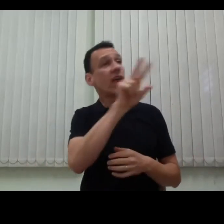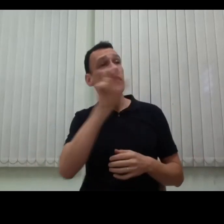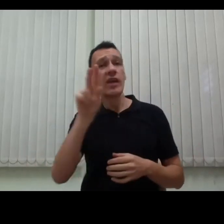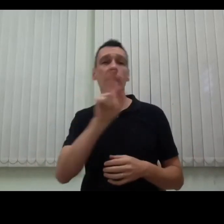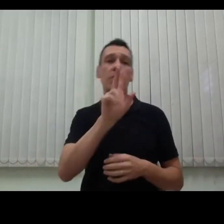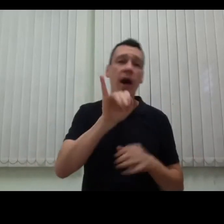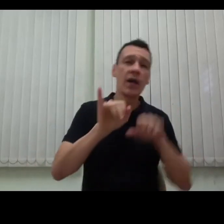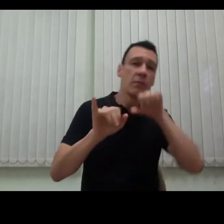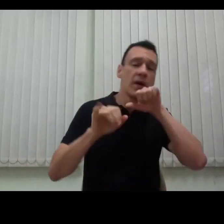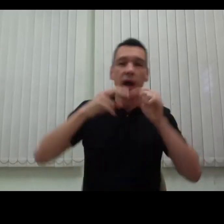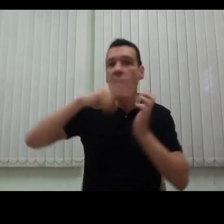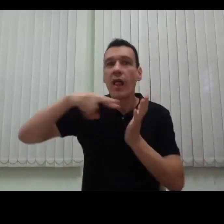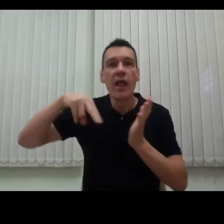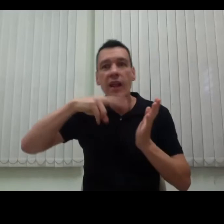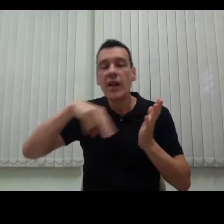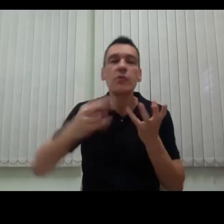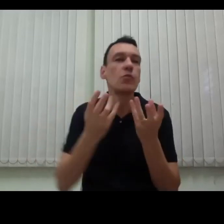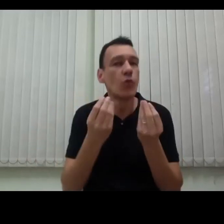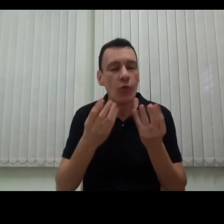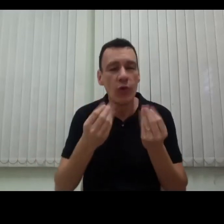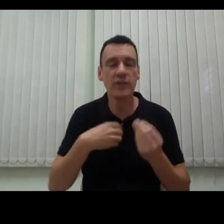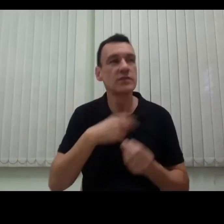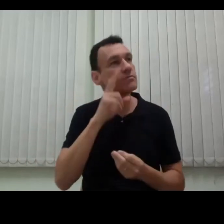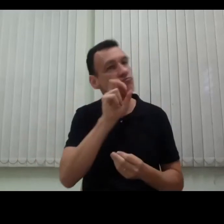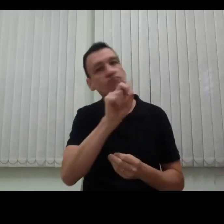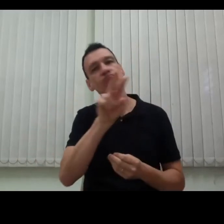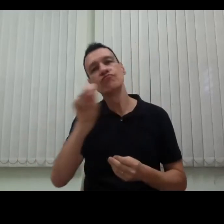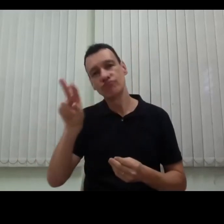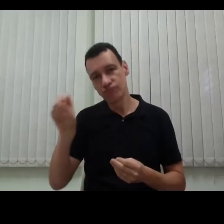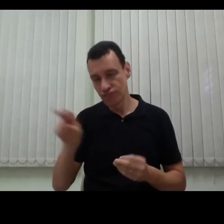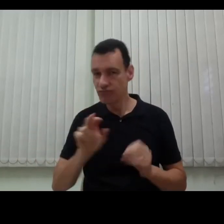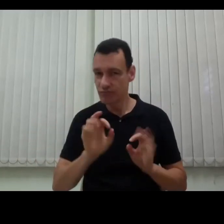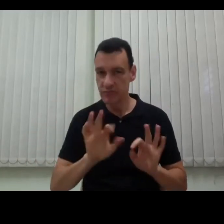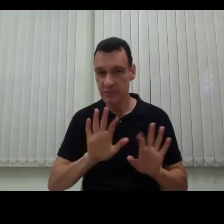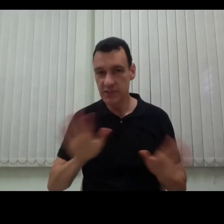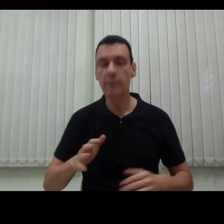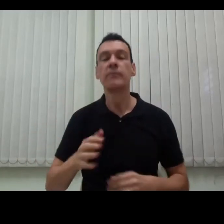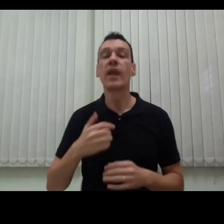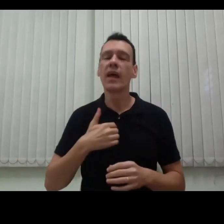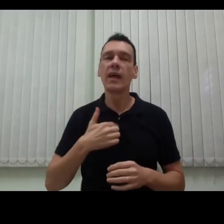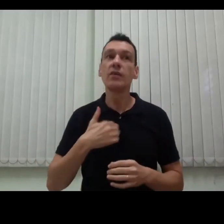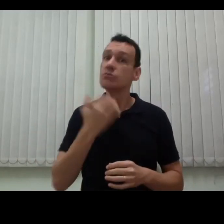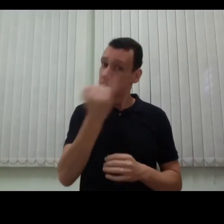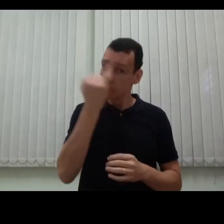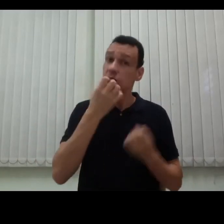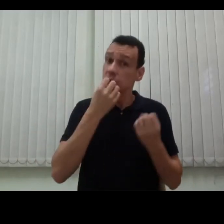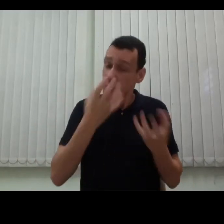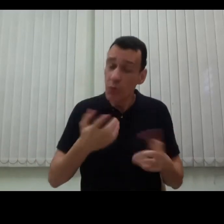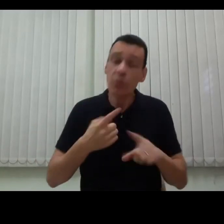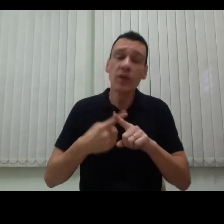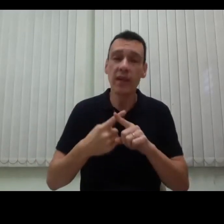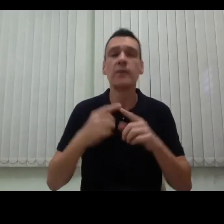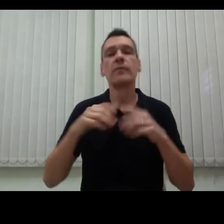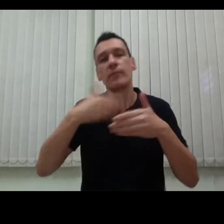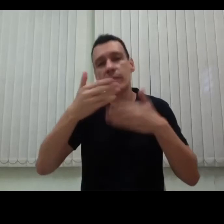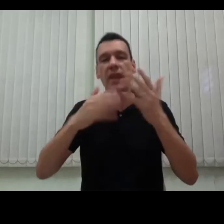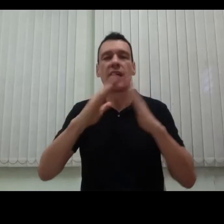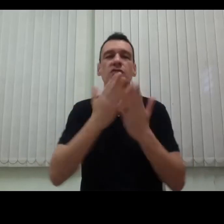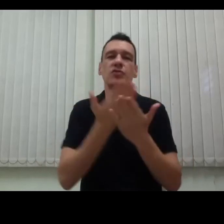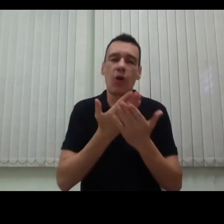foi fundamental para mim, porque a escola pública e a biblioteca pública, que também foram fundamentais na minha